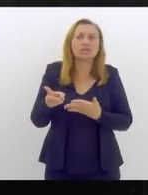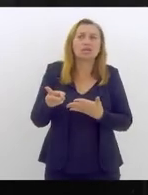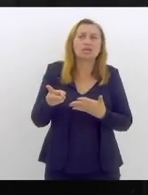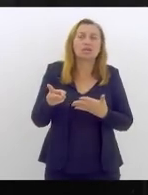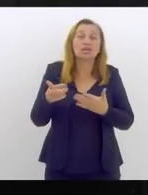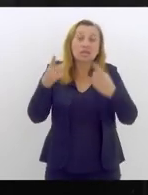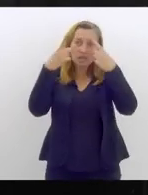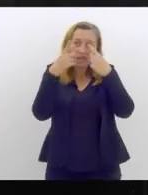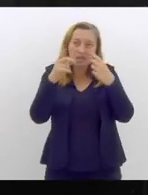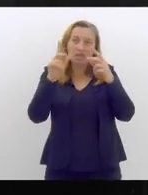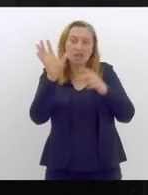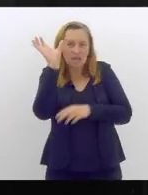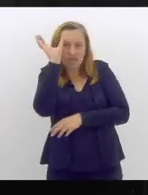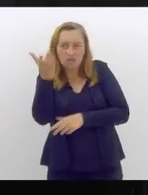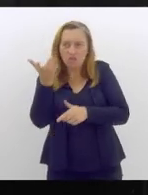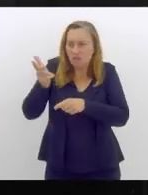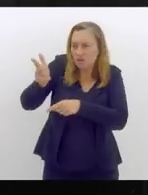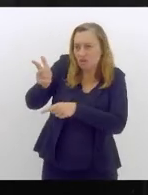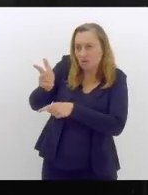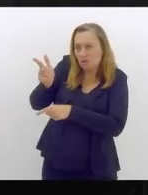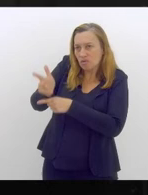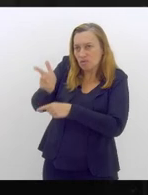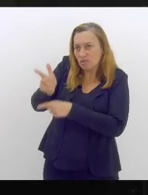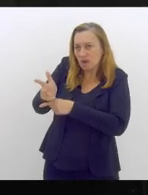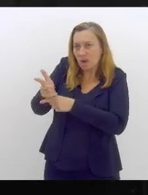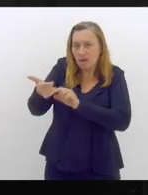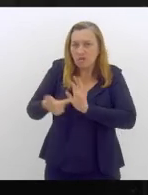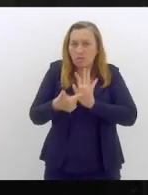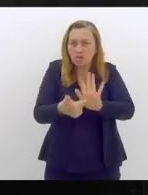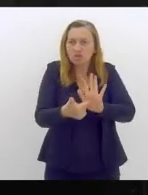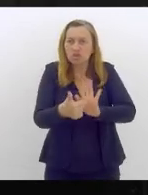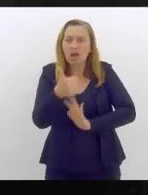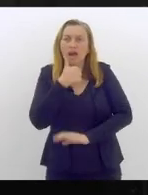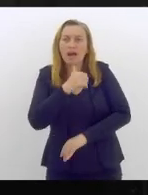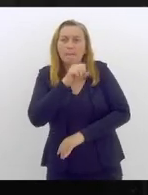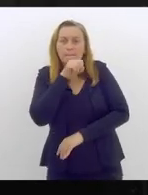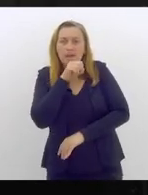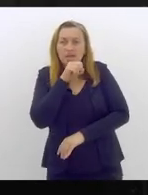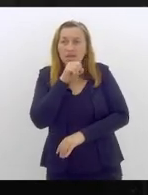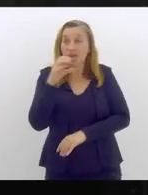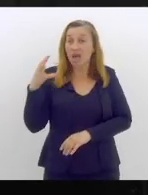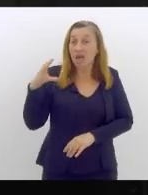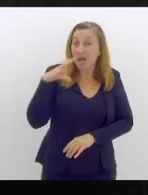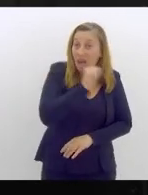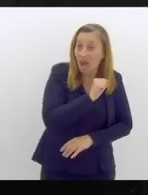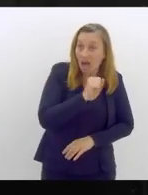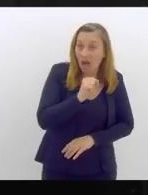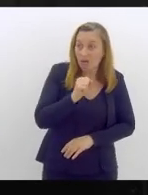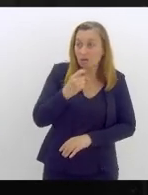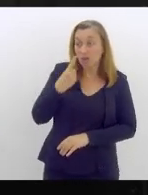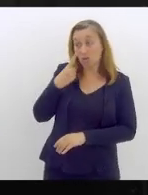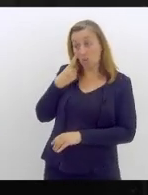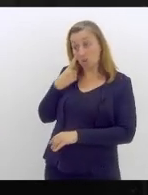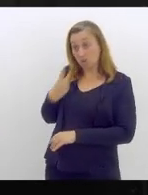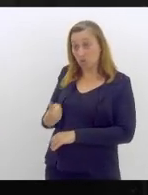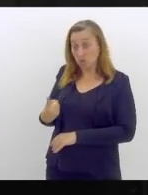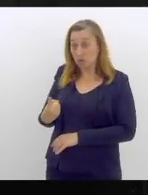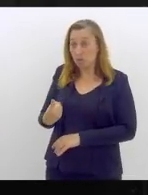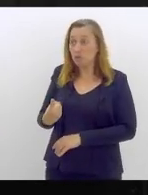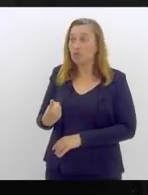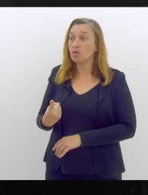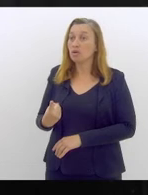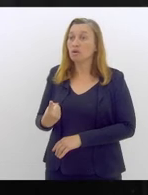e resolveu fazer essa filmagem e ofertar para mãe a mãe que imediatamente ao ficar sabendo tomar